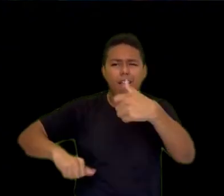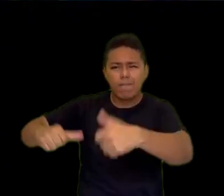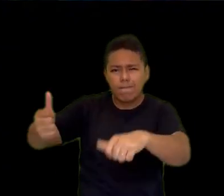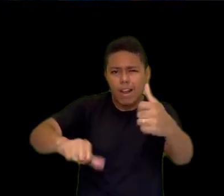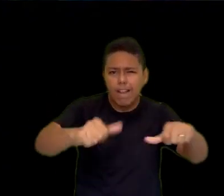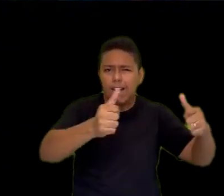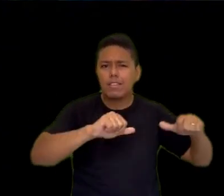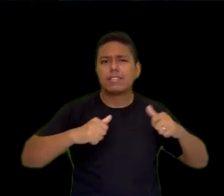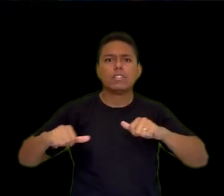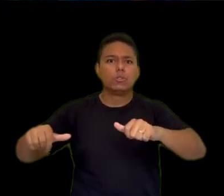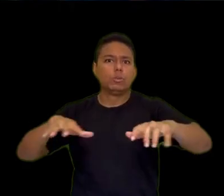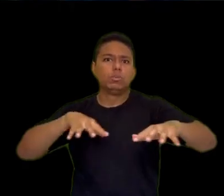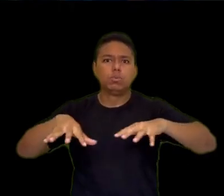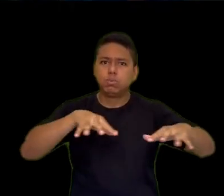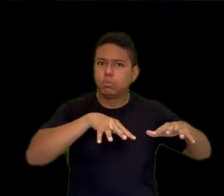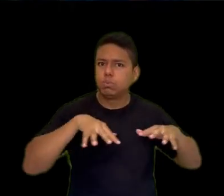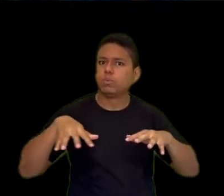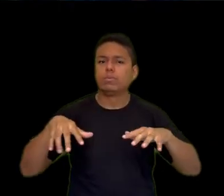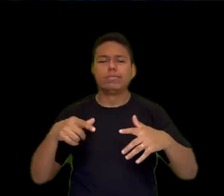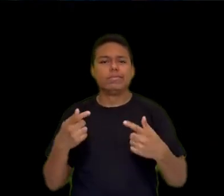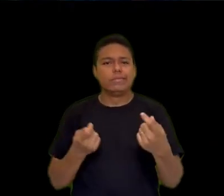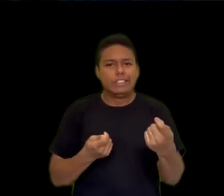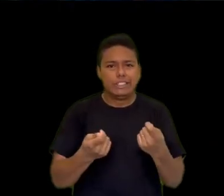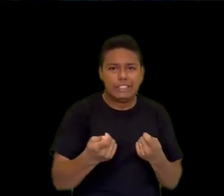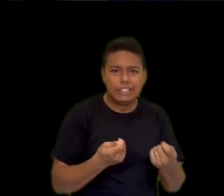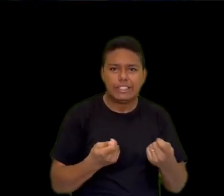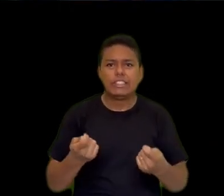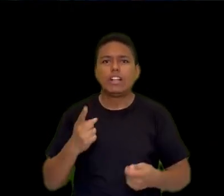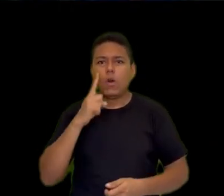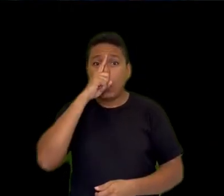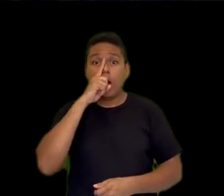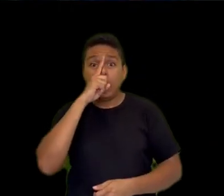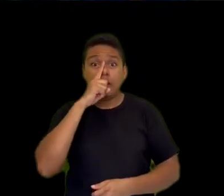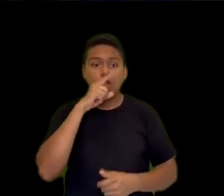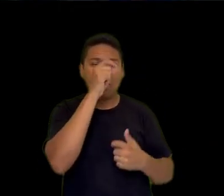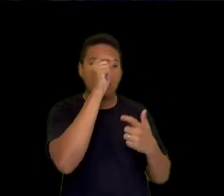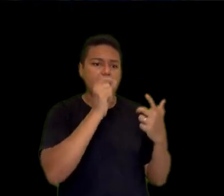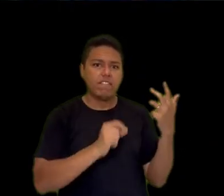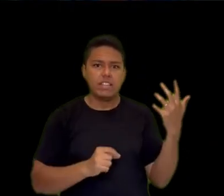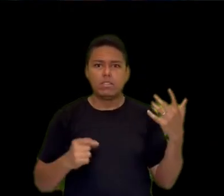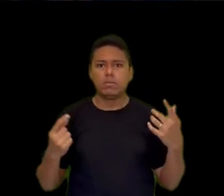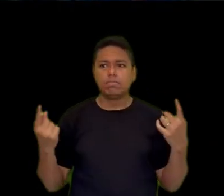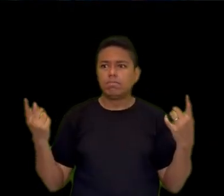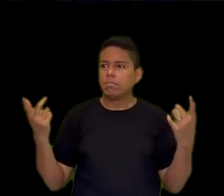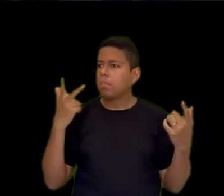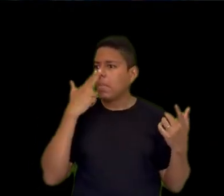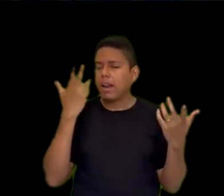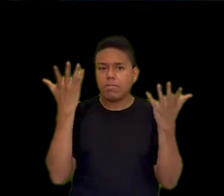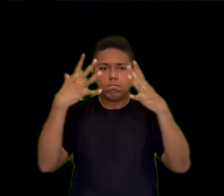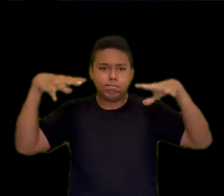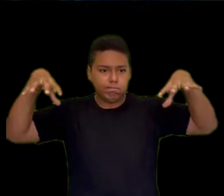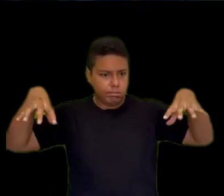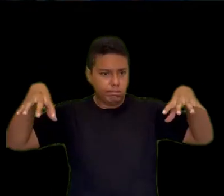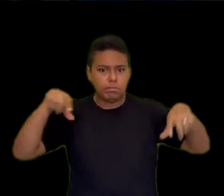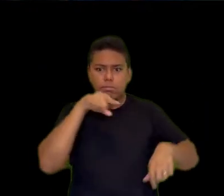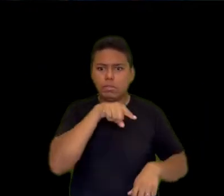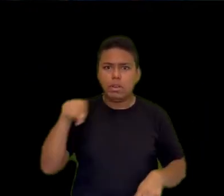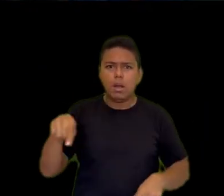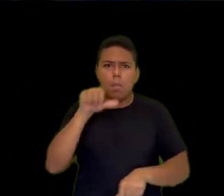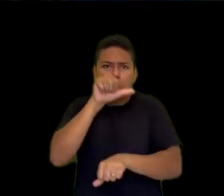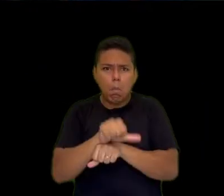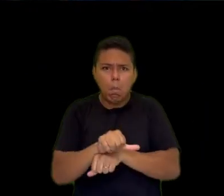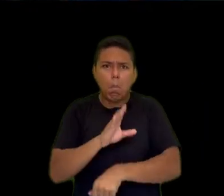de risco e benefício, ela não é estanque, ela não é, parada, ela muda de acordo com a